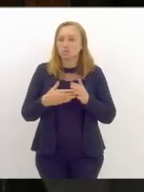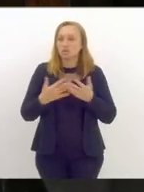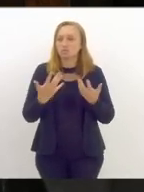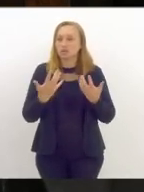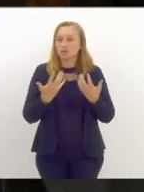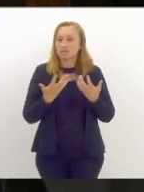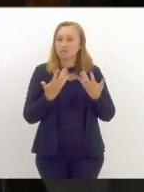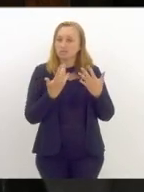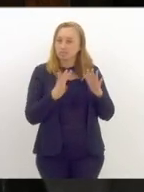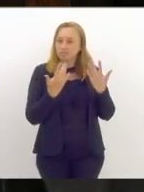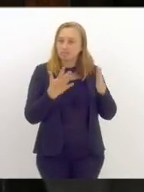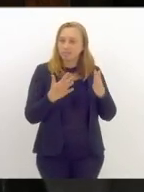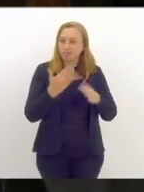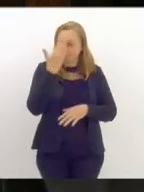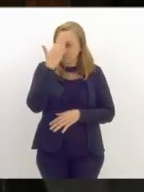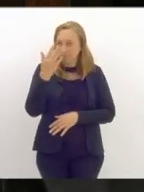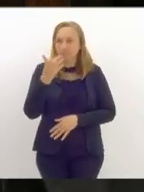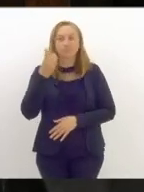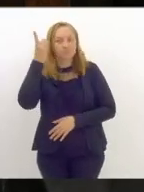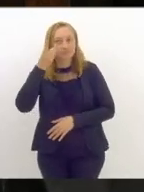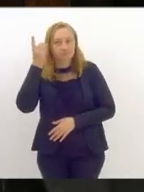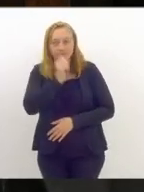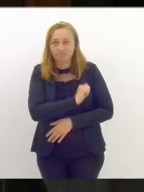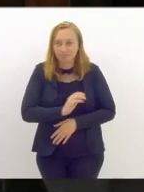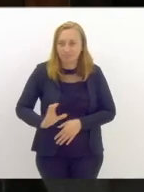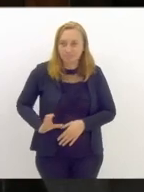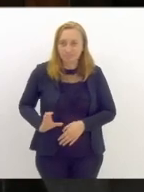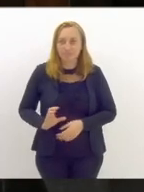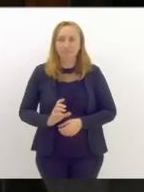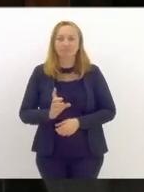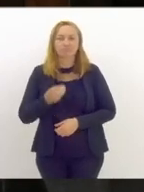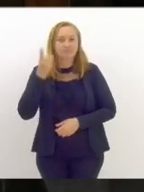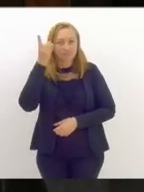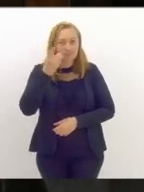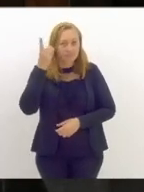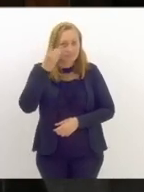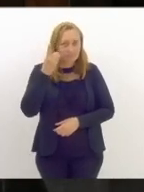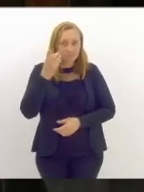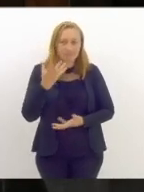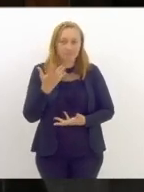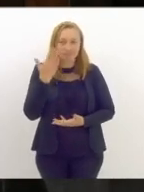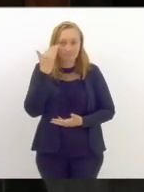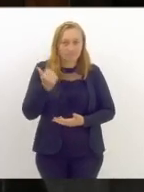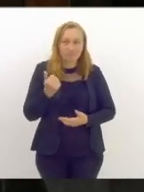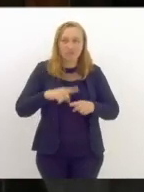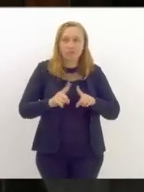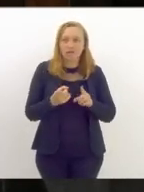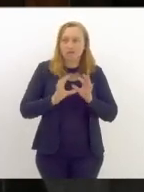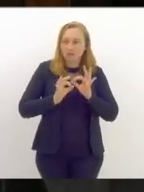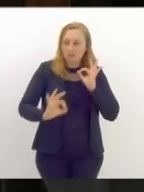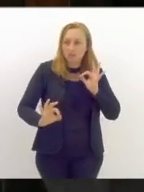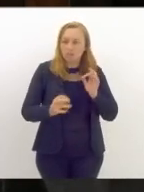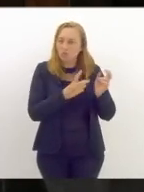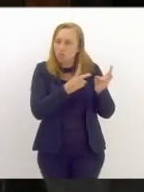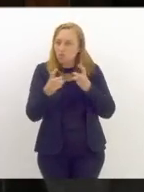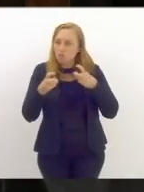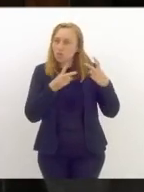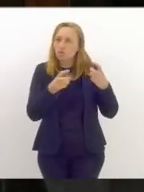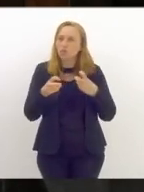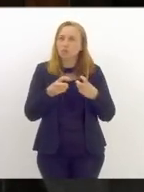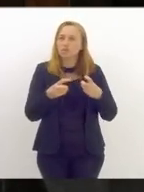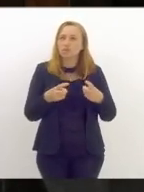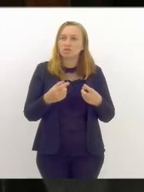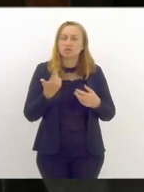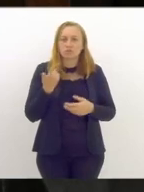e agradecer muito ao deputado André Siciliano. O deputado não sabe, mas a gente de longe, a gente vai observando, e a